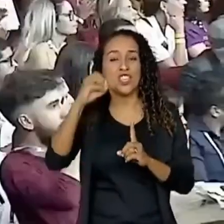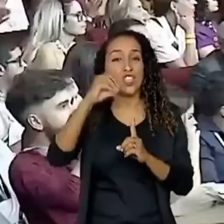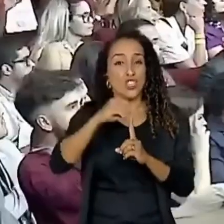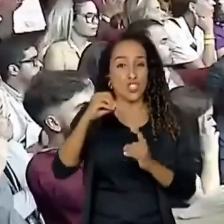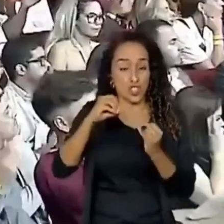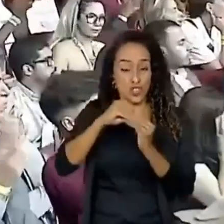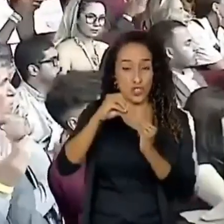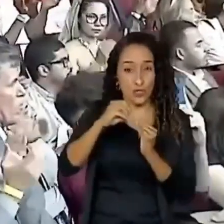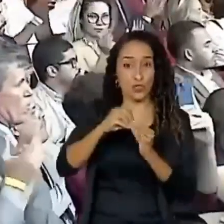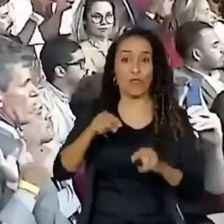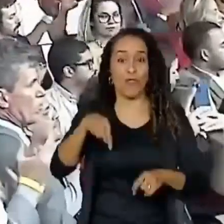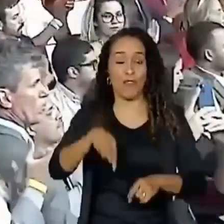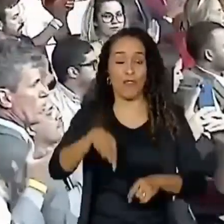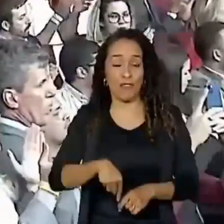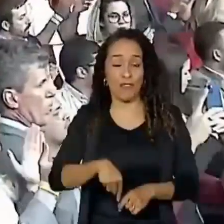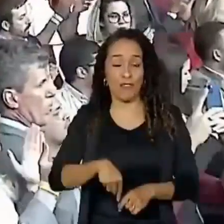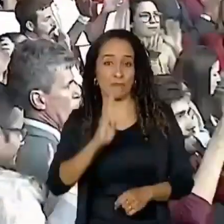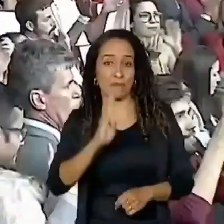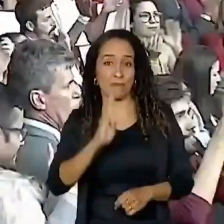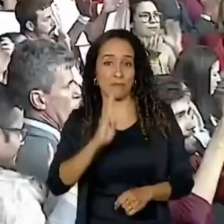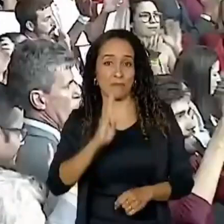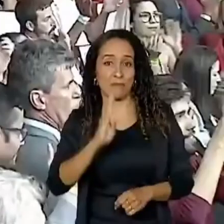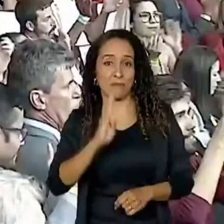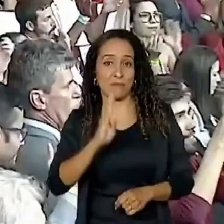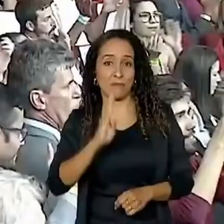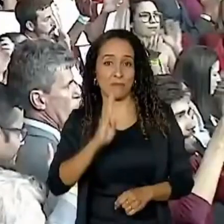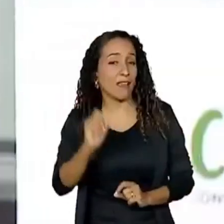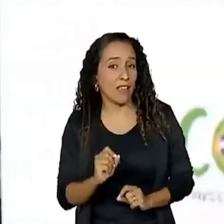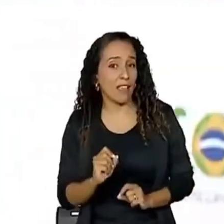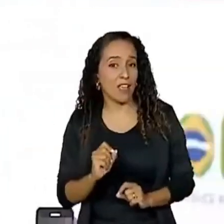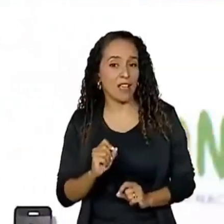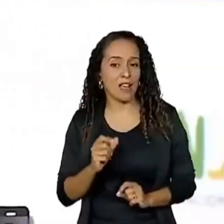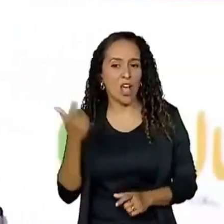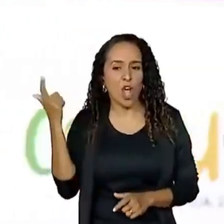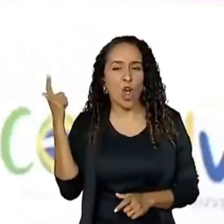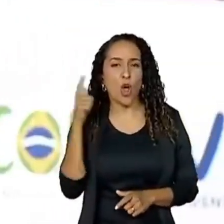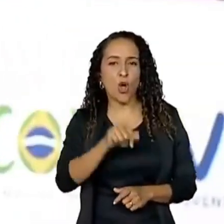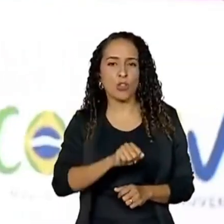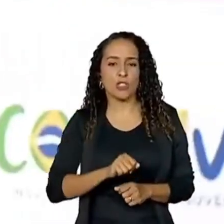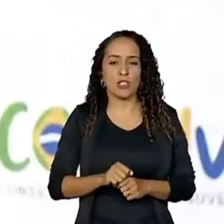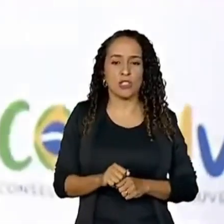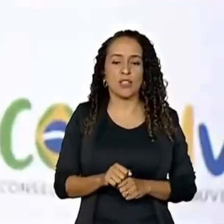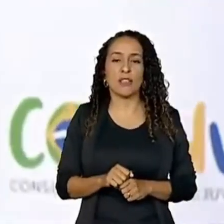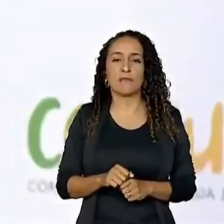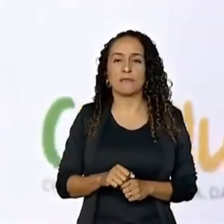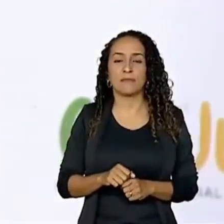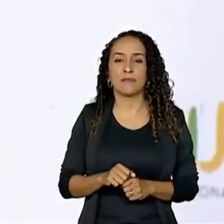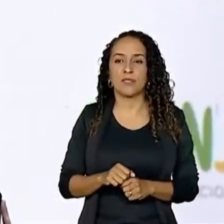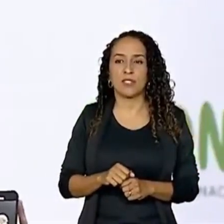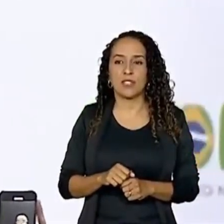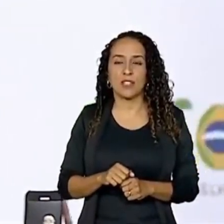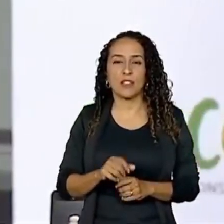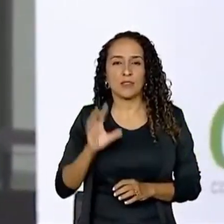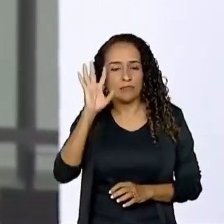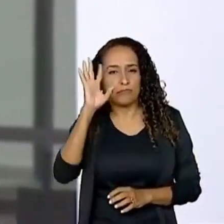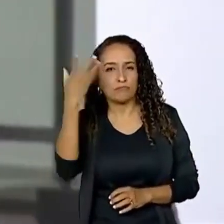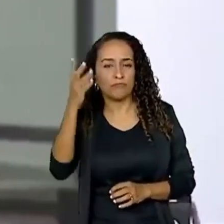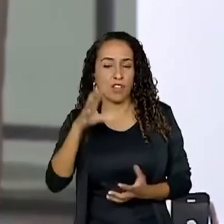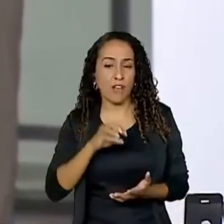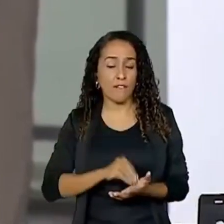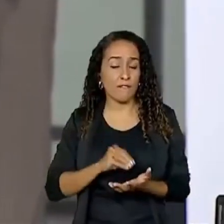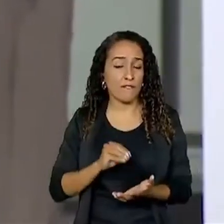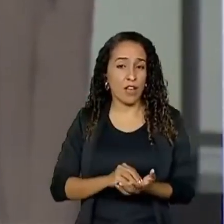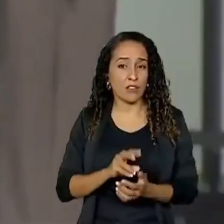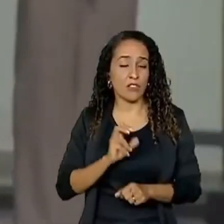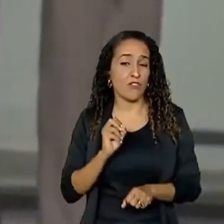país para que a gente possa suprir a ausência de vaga para a juventude